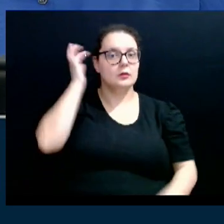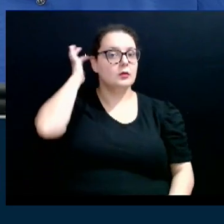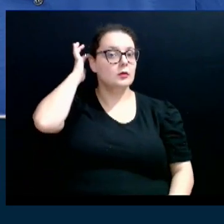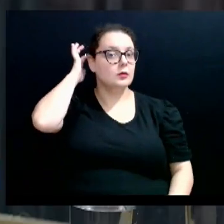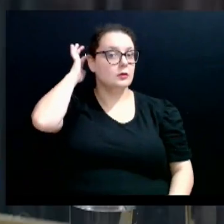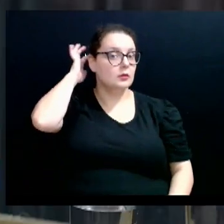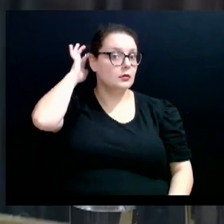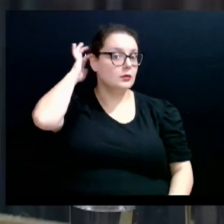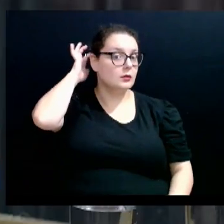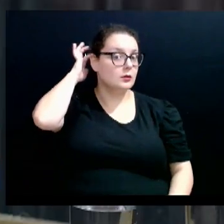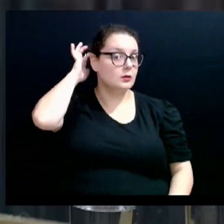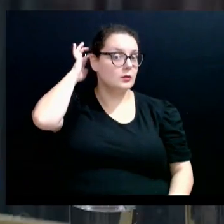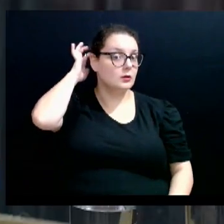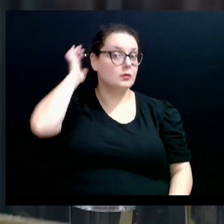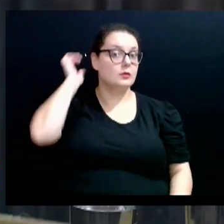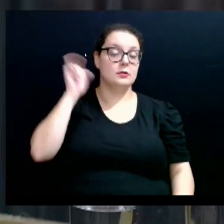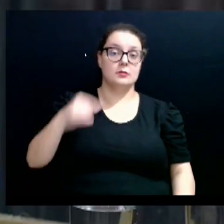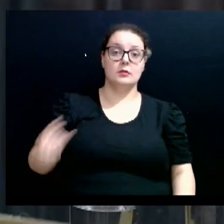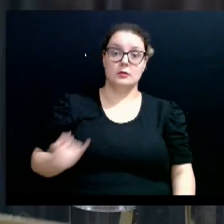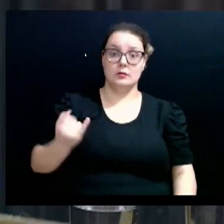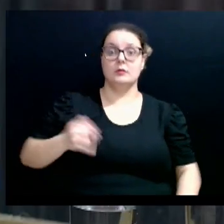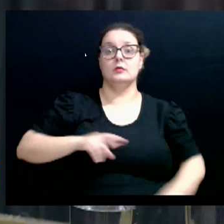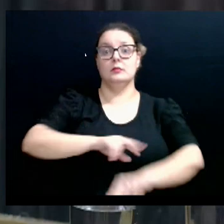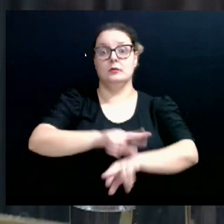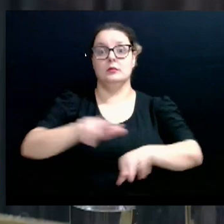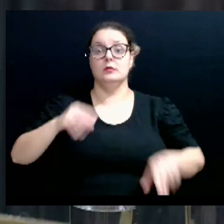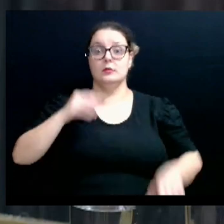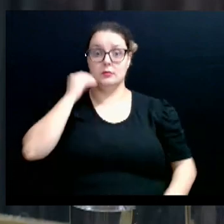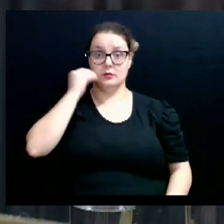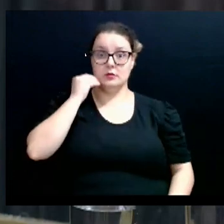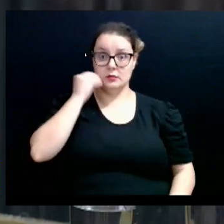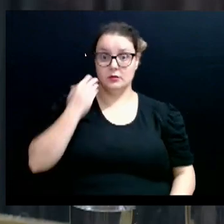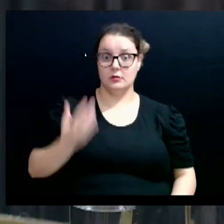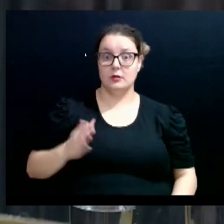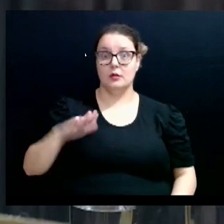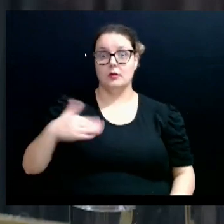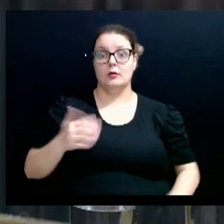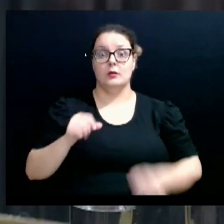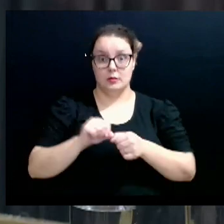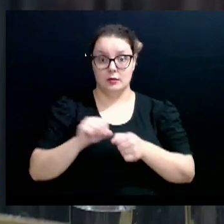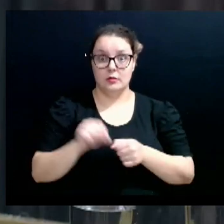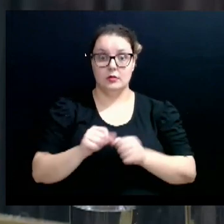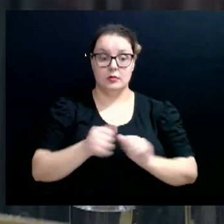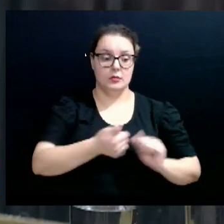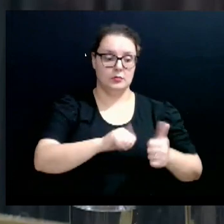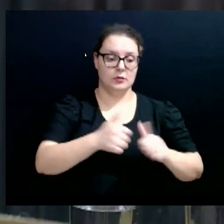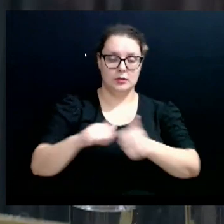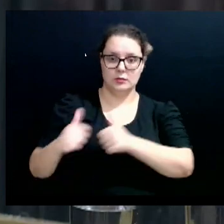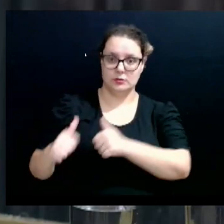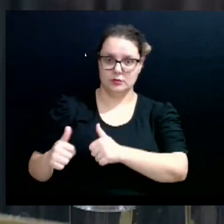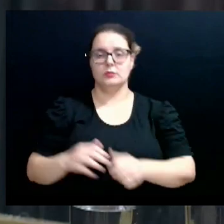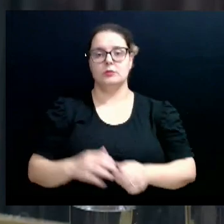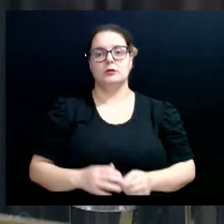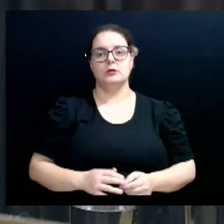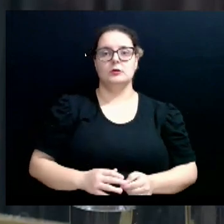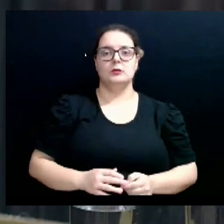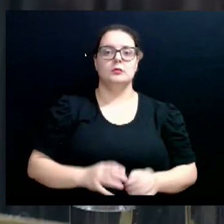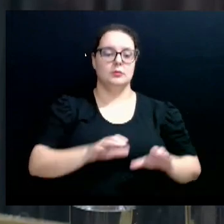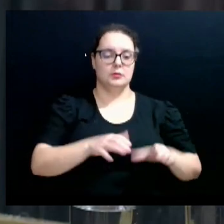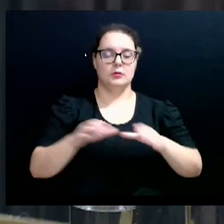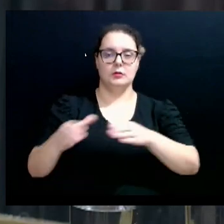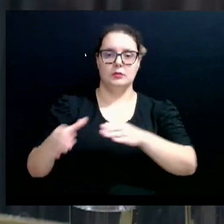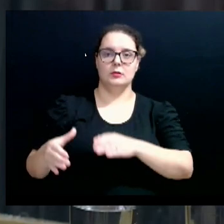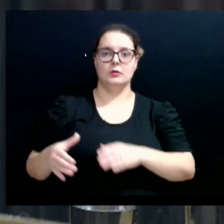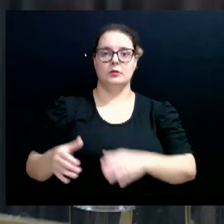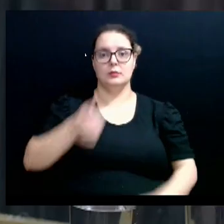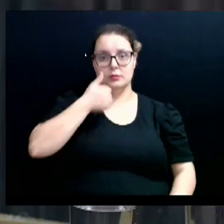fundamental. Nós temos várias experiências, né. Quando nós fazemos as avaliações nesses grupos, dos Uhum. grupos de mães,